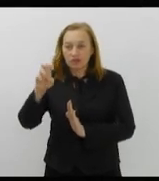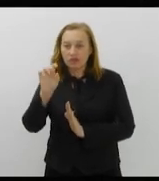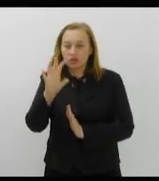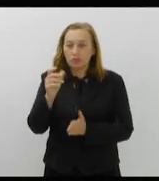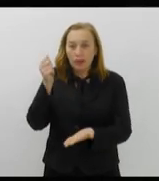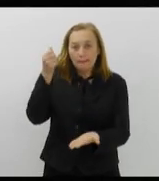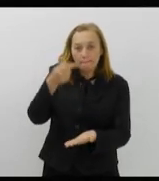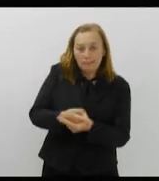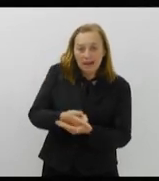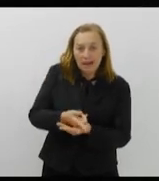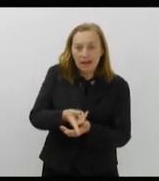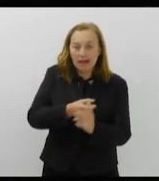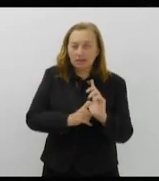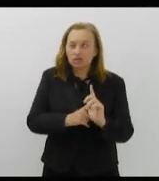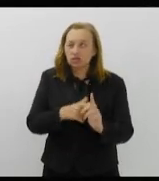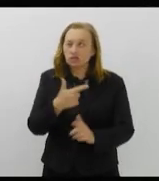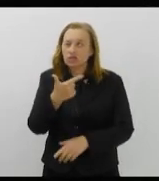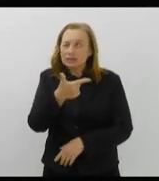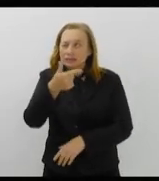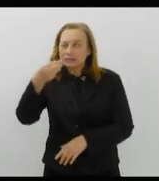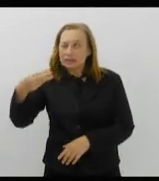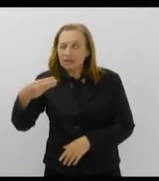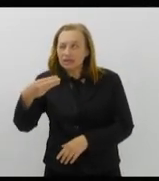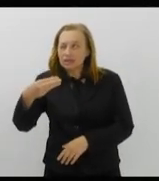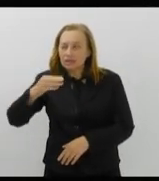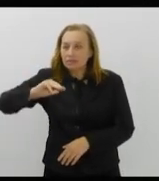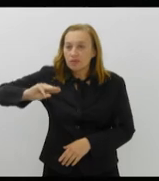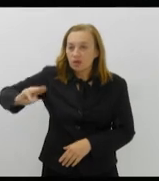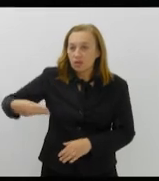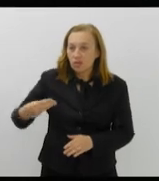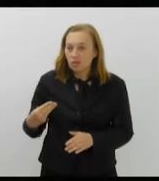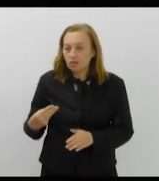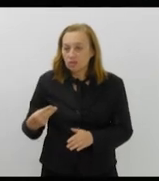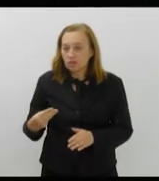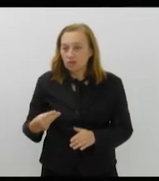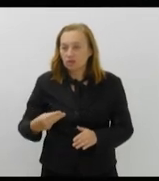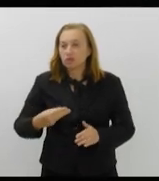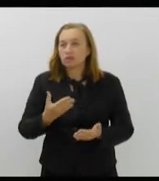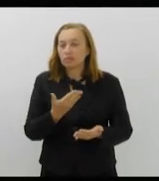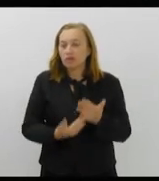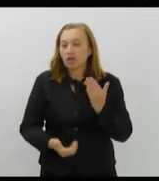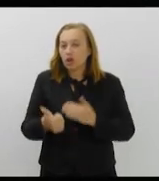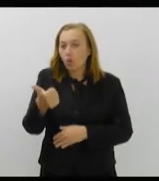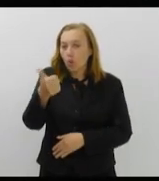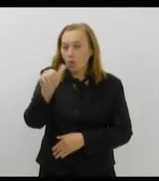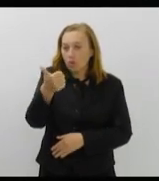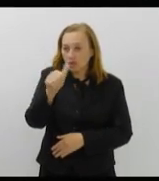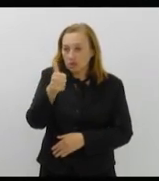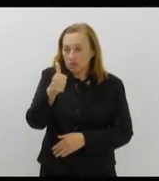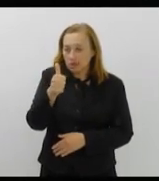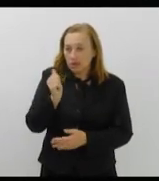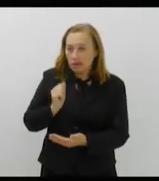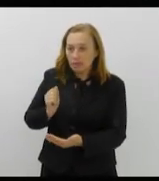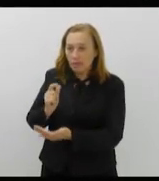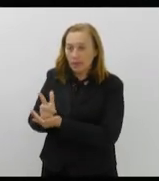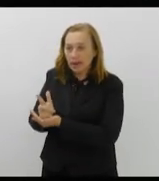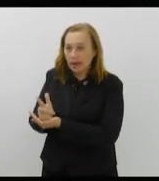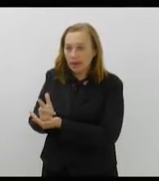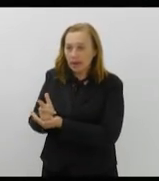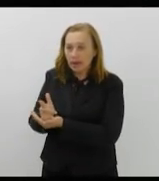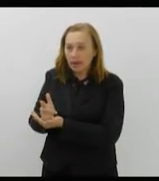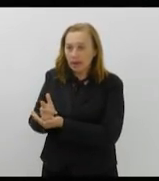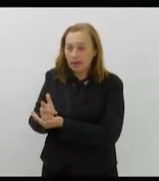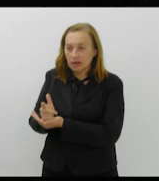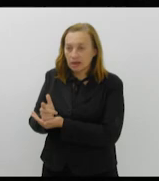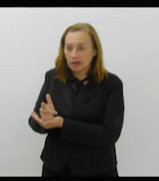dívida nos 13 bilhões de Déficit orçamentário previsto 11 é para pagar a dívida do estado